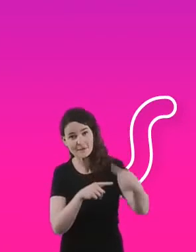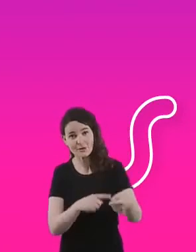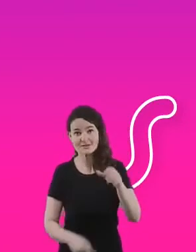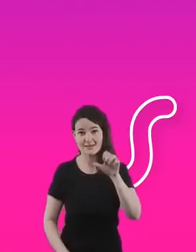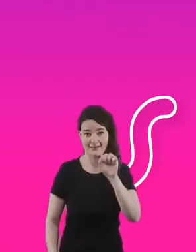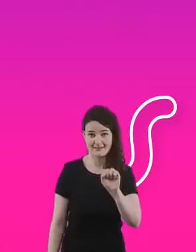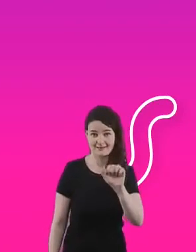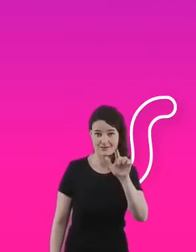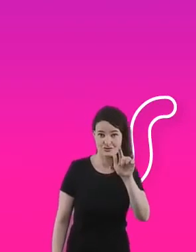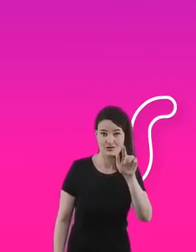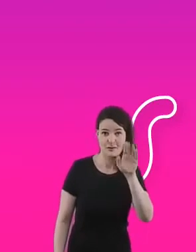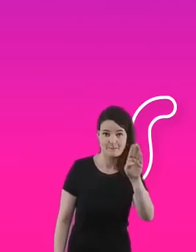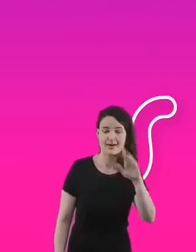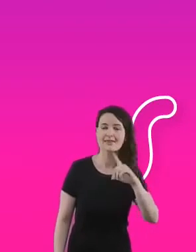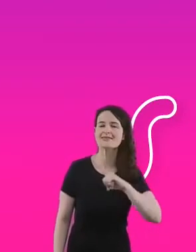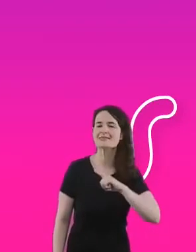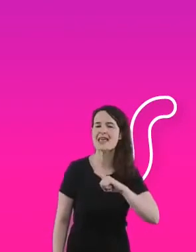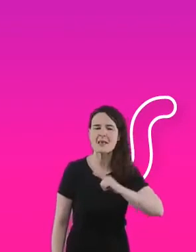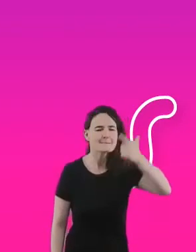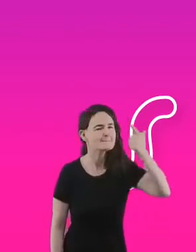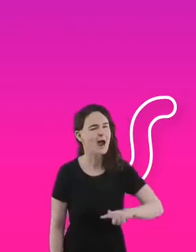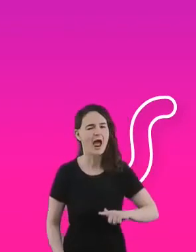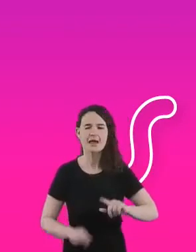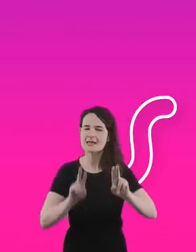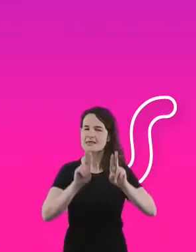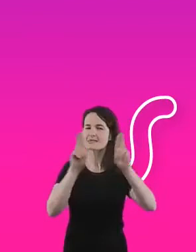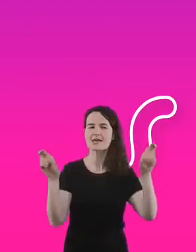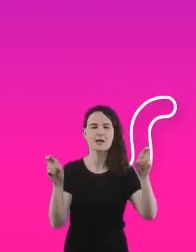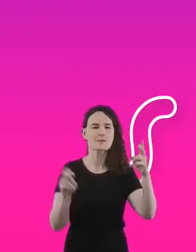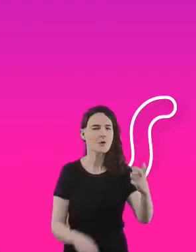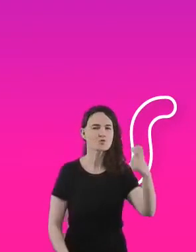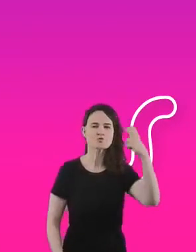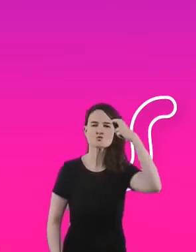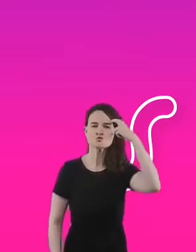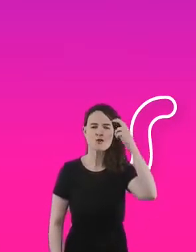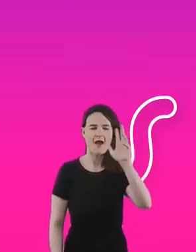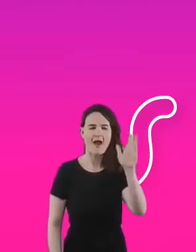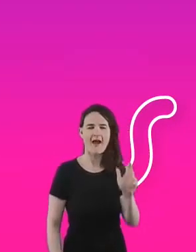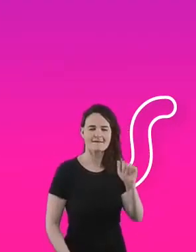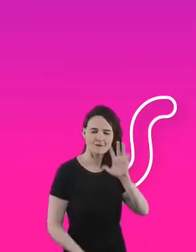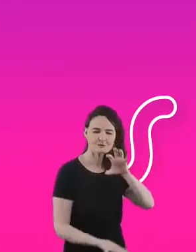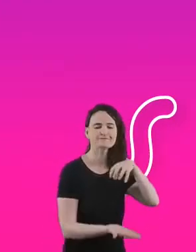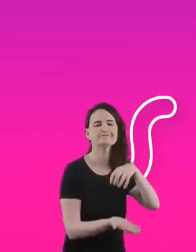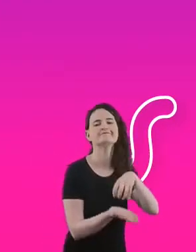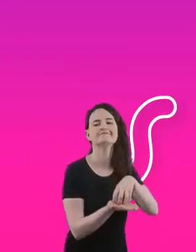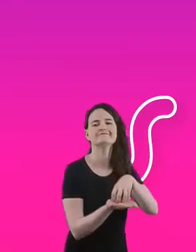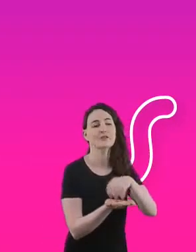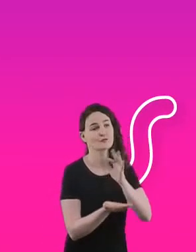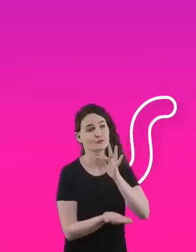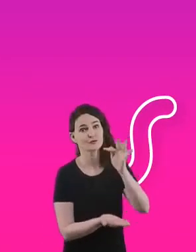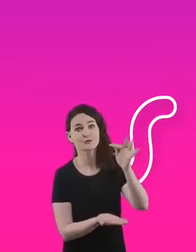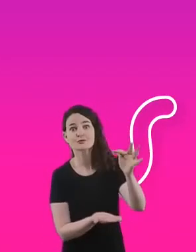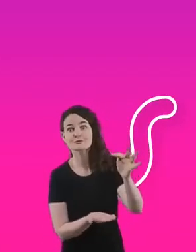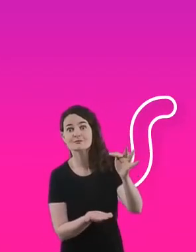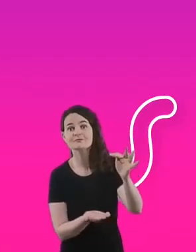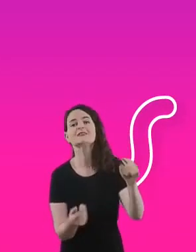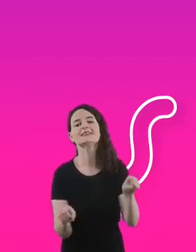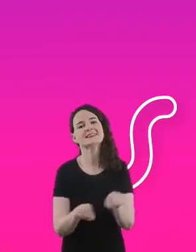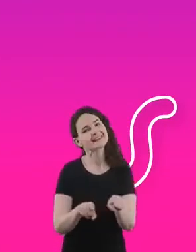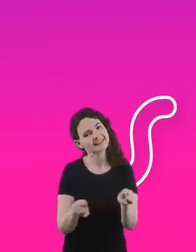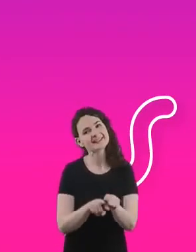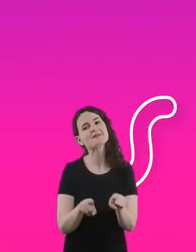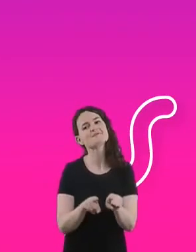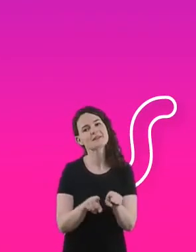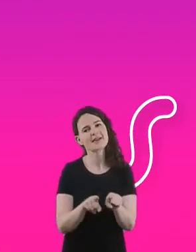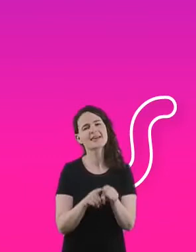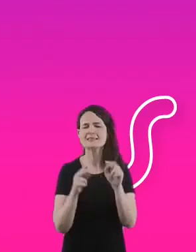pautas sobre culturas afrocentradas, sobre afrofuturos, e que o Fausto esteja na plateia aplaudindo outras pessoas